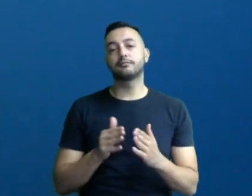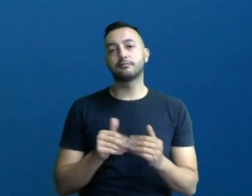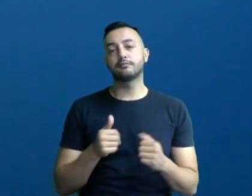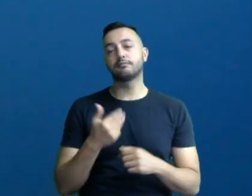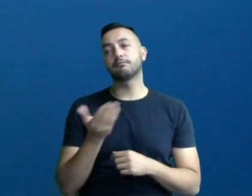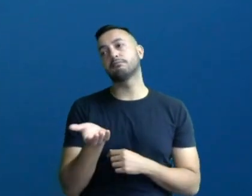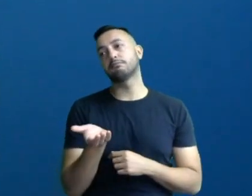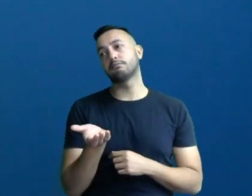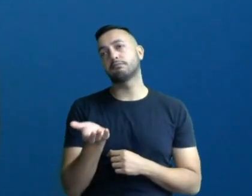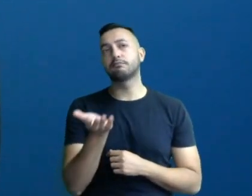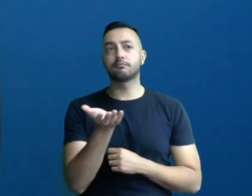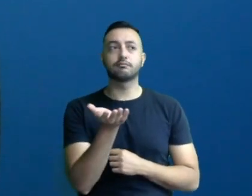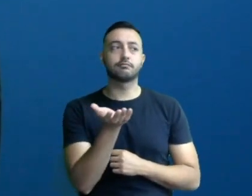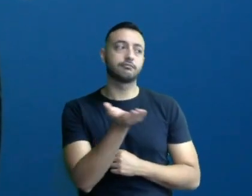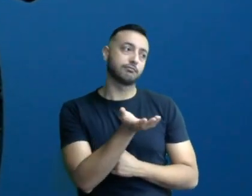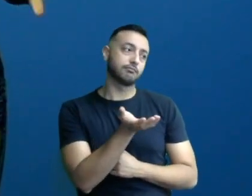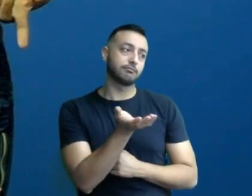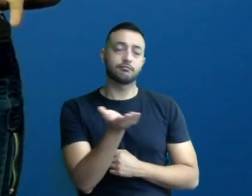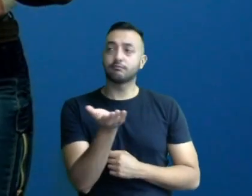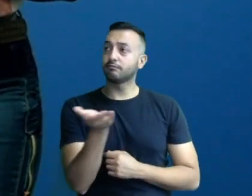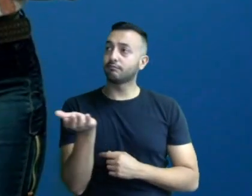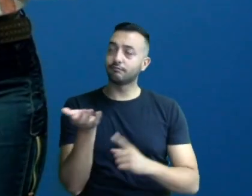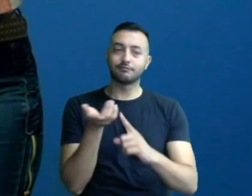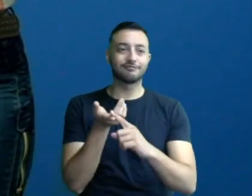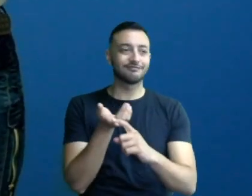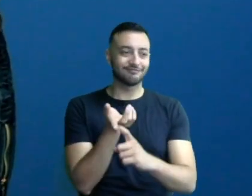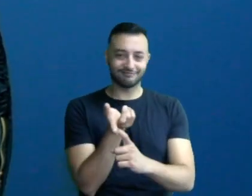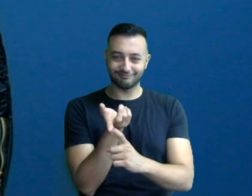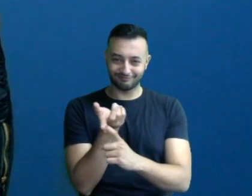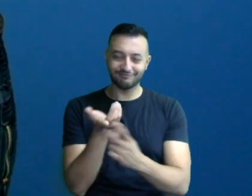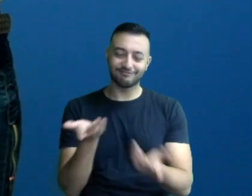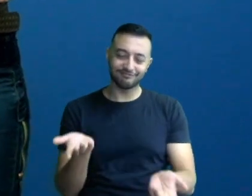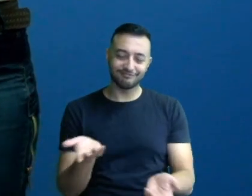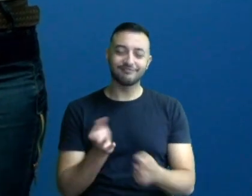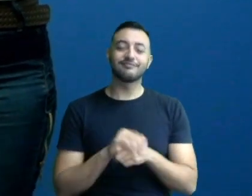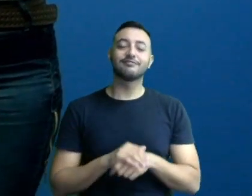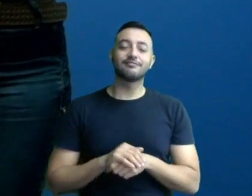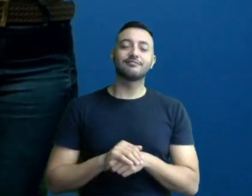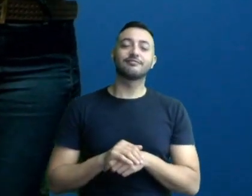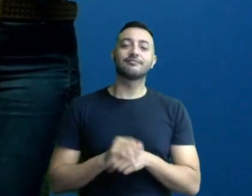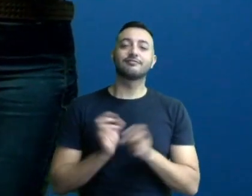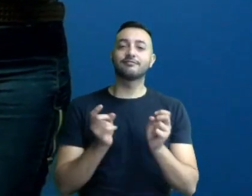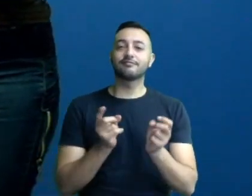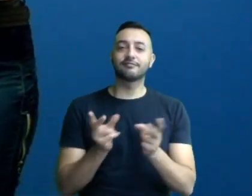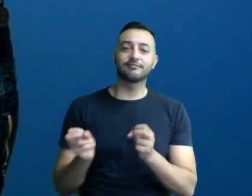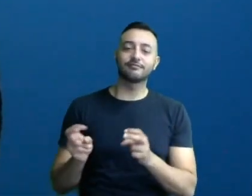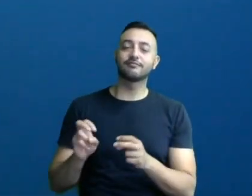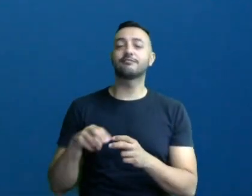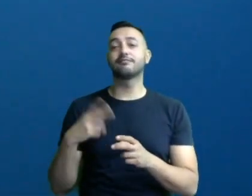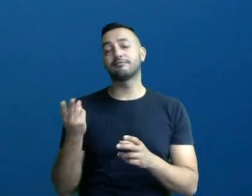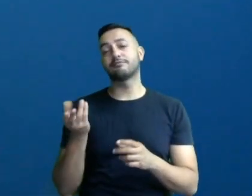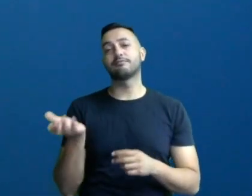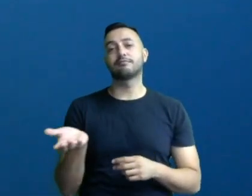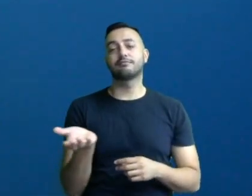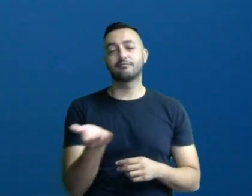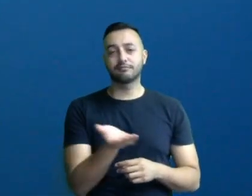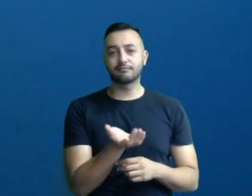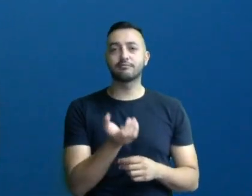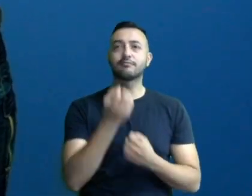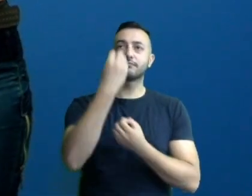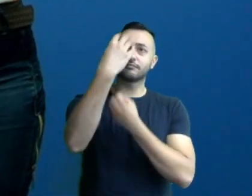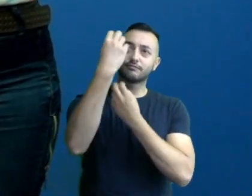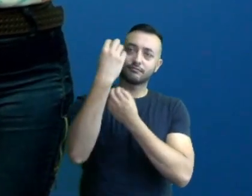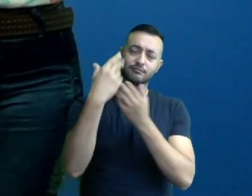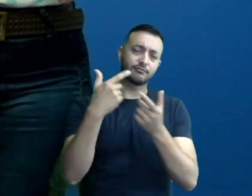pedindo, né? Quando elas não estão vendendo, elas estão pedindo nos sinais. Não é só nos sinais, em qualquer lugar a gente